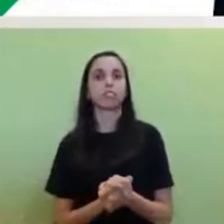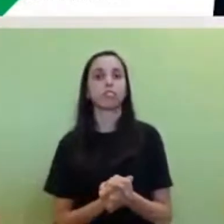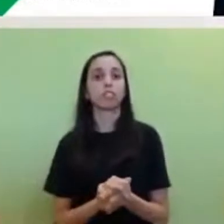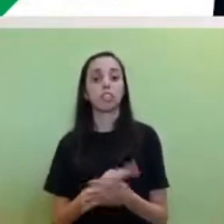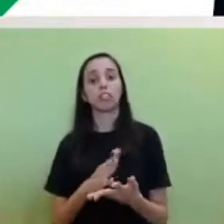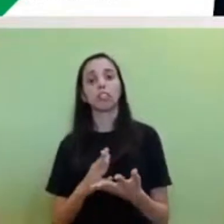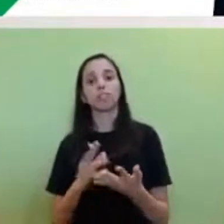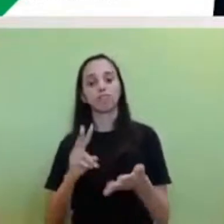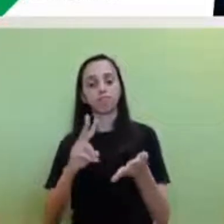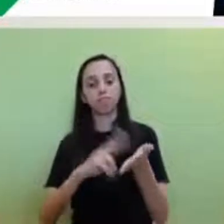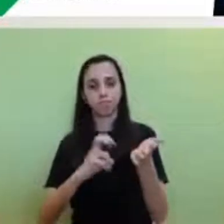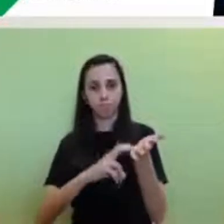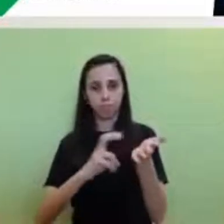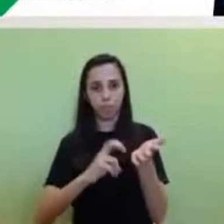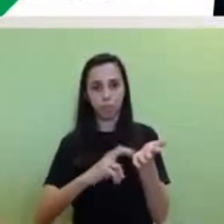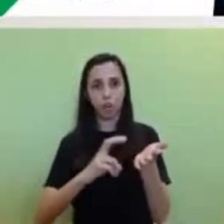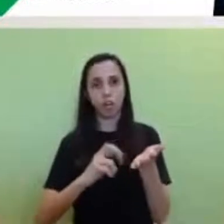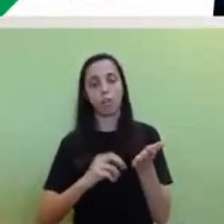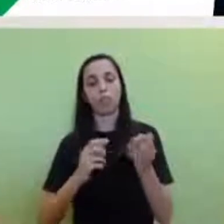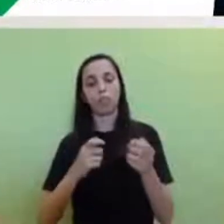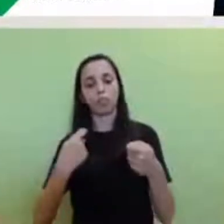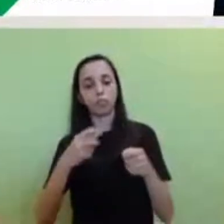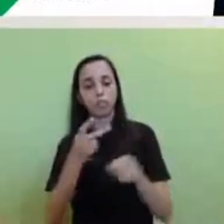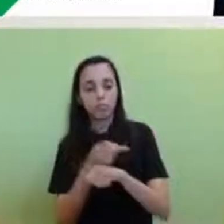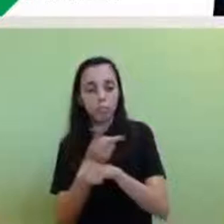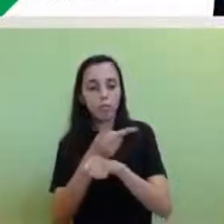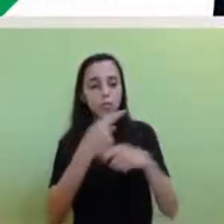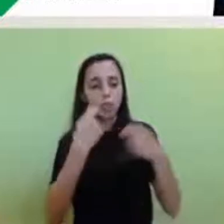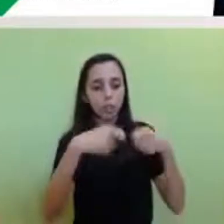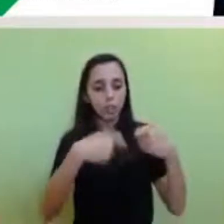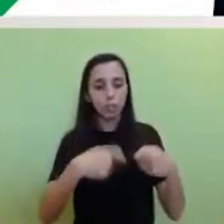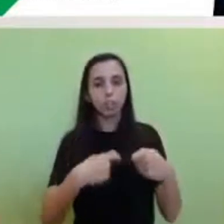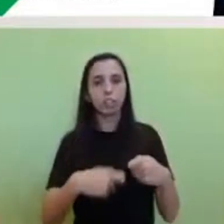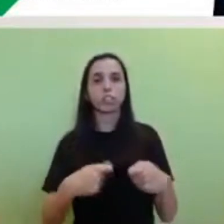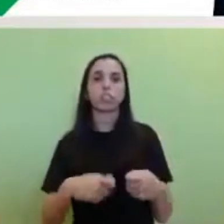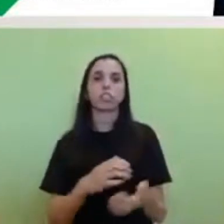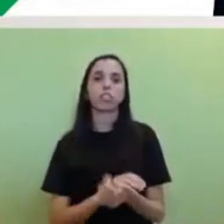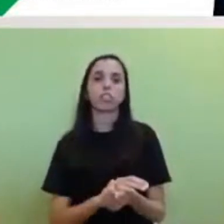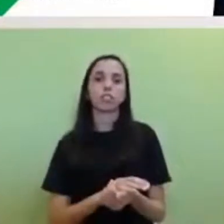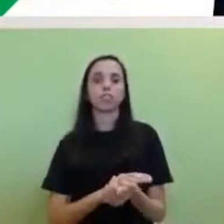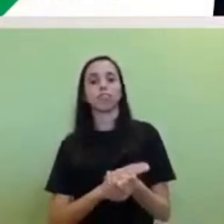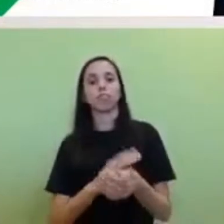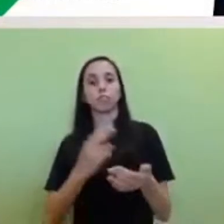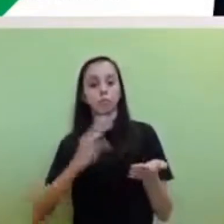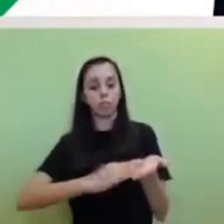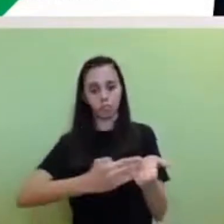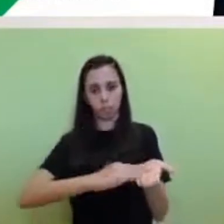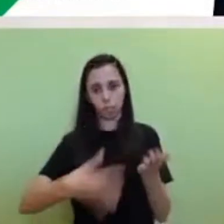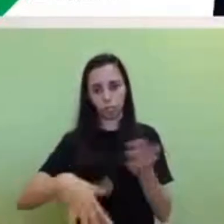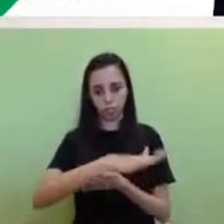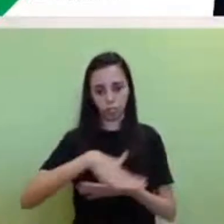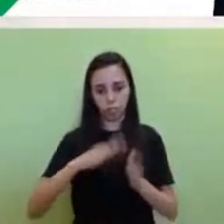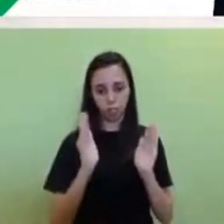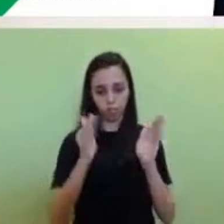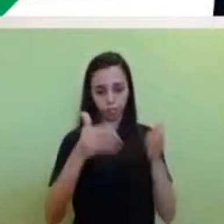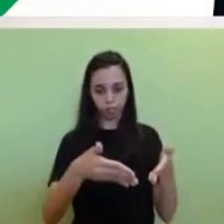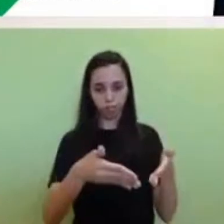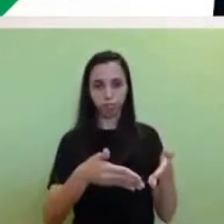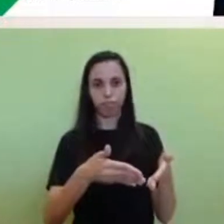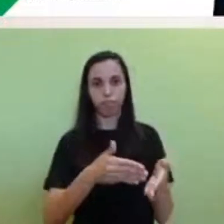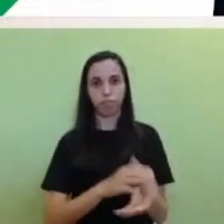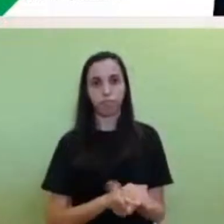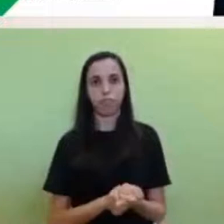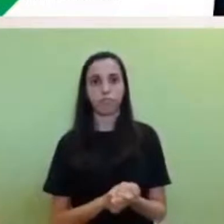realmente o vocabulário que você vai precisar ter quando for trabalhar numa interpretação como essa, né? A mesma coisa no